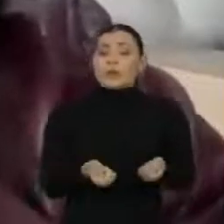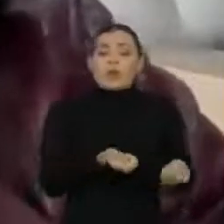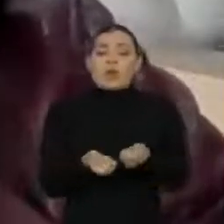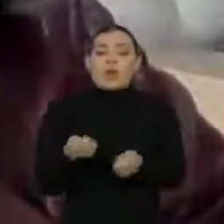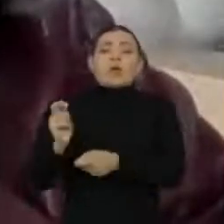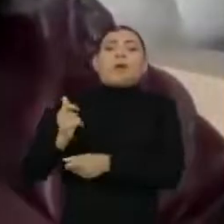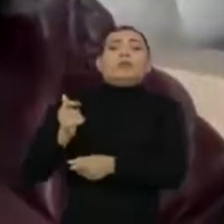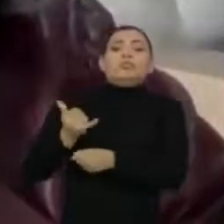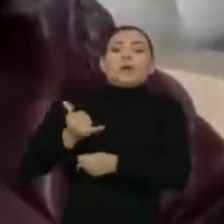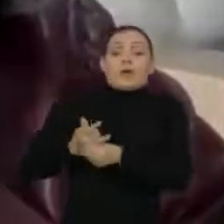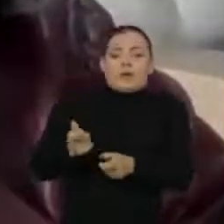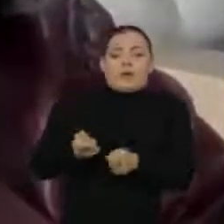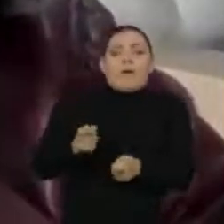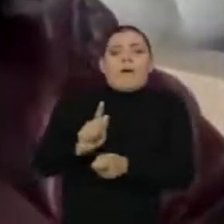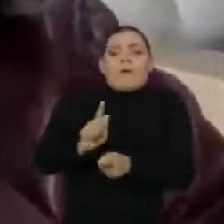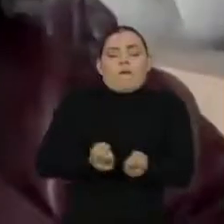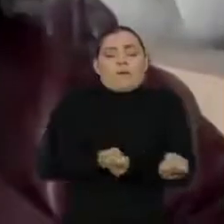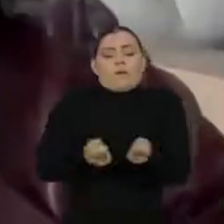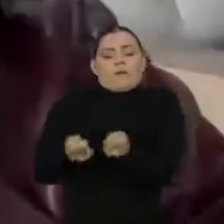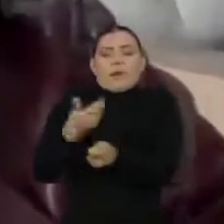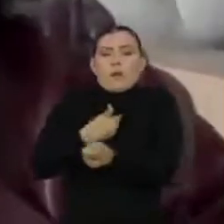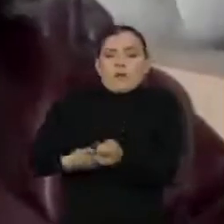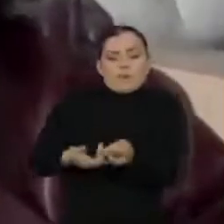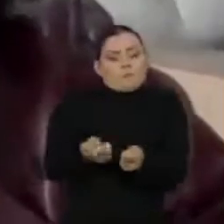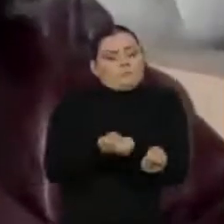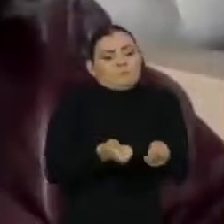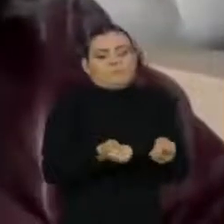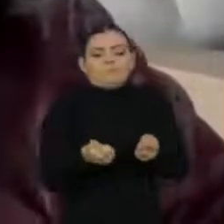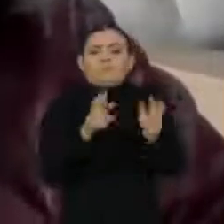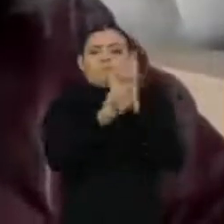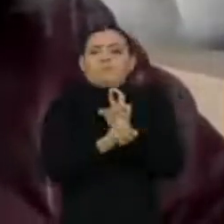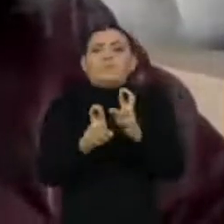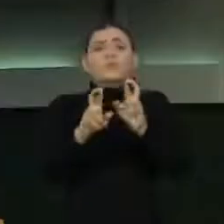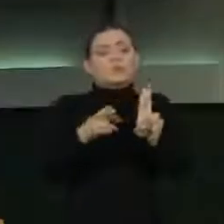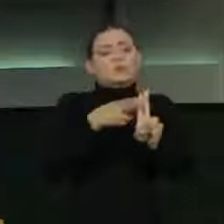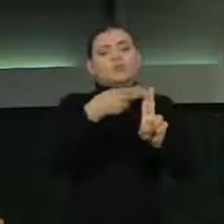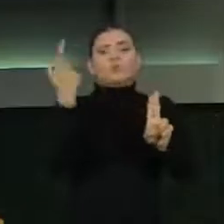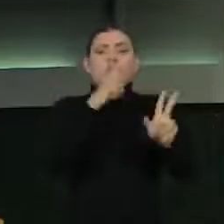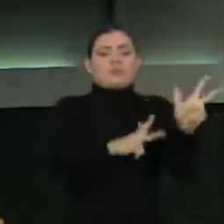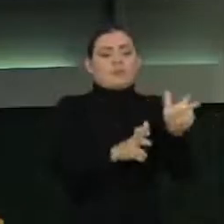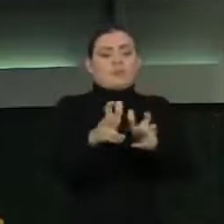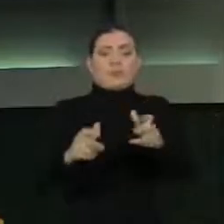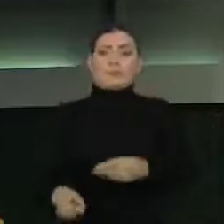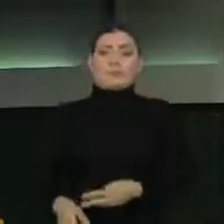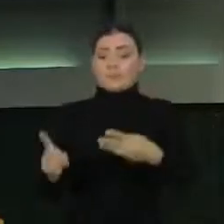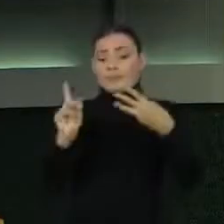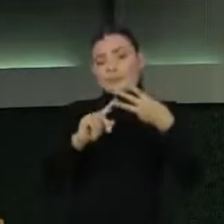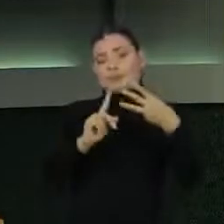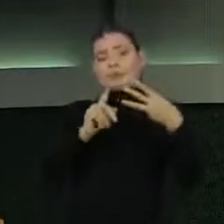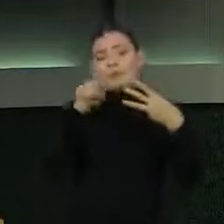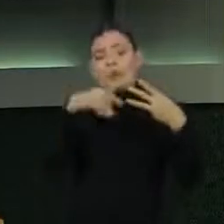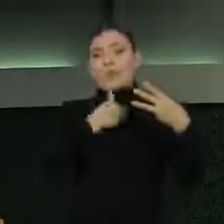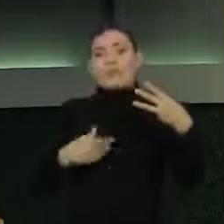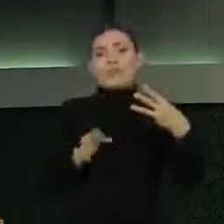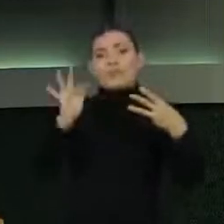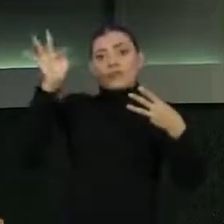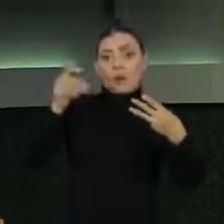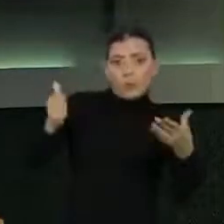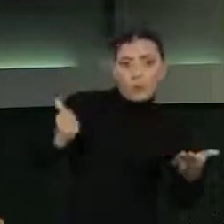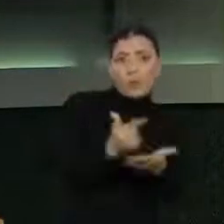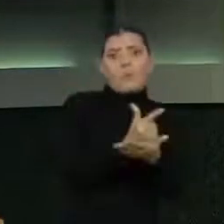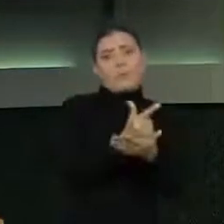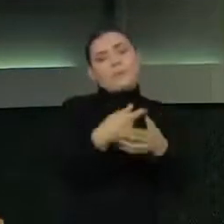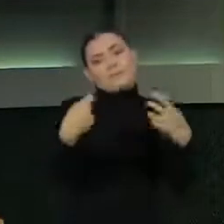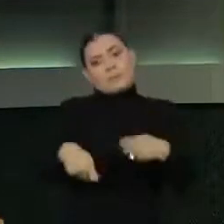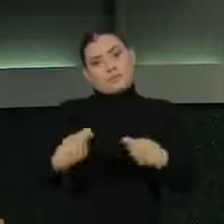dessas vacinas seja o poder público, isso seja feito no âmbito do SUS. O terceiro é a compra pelo governo federal, ou seja,